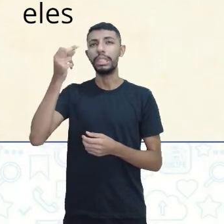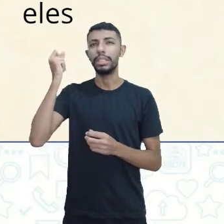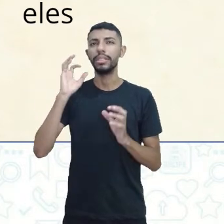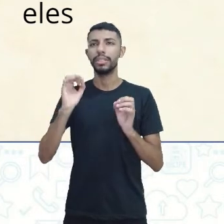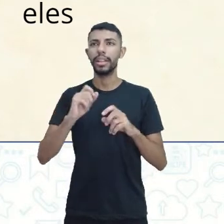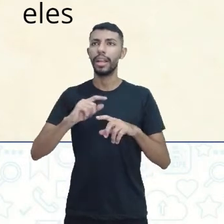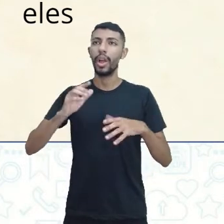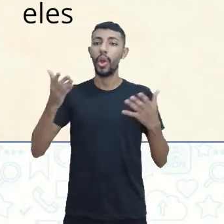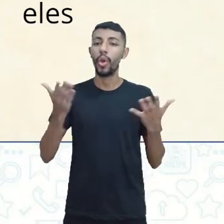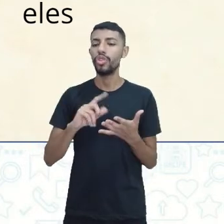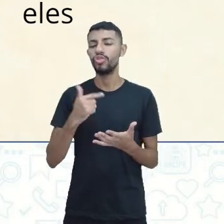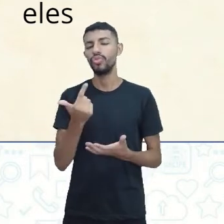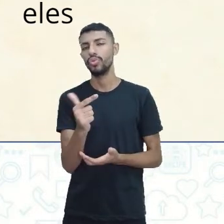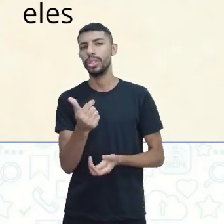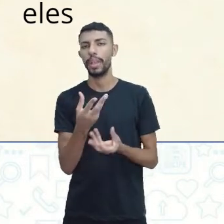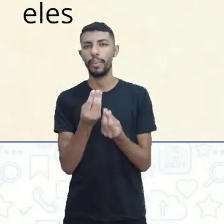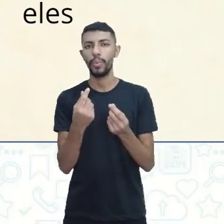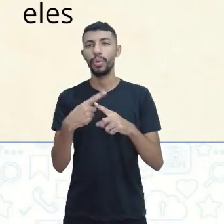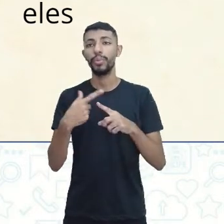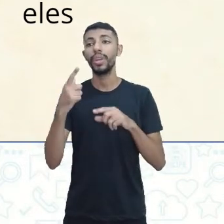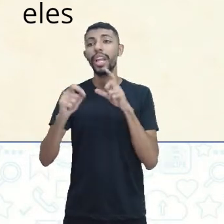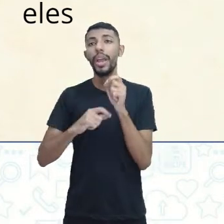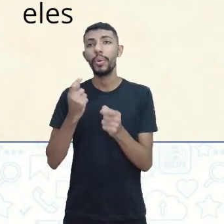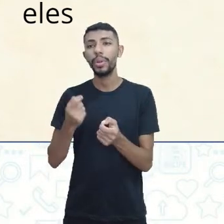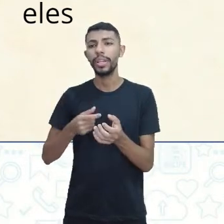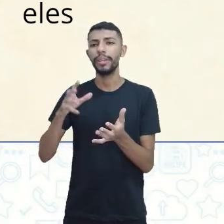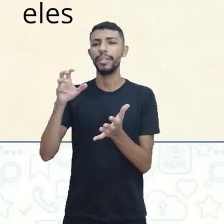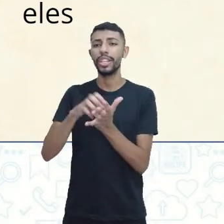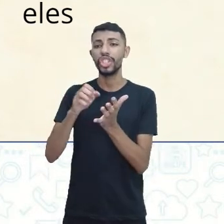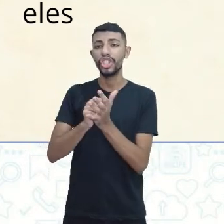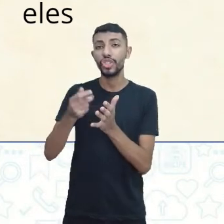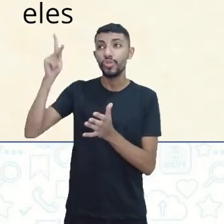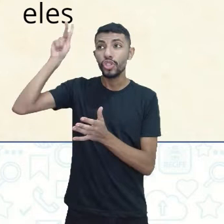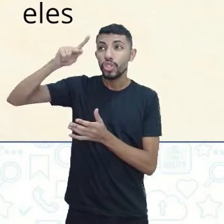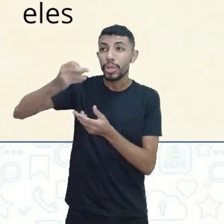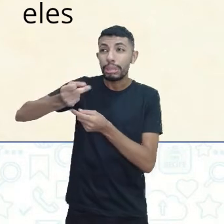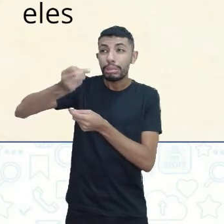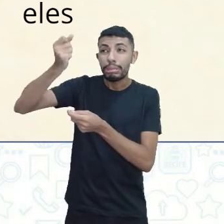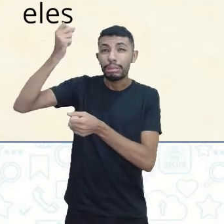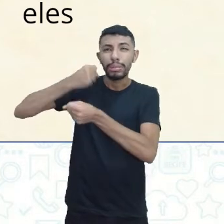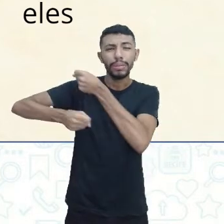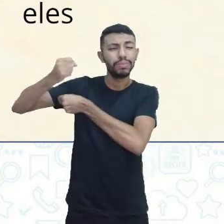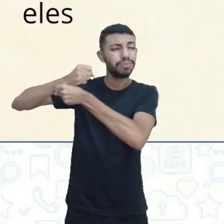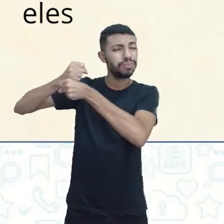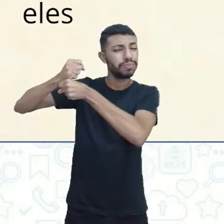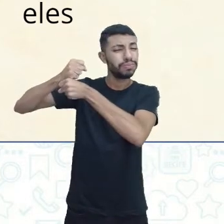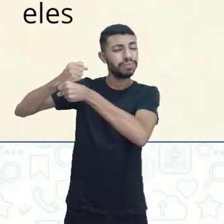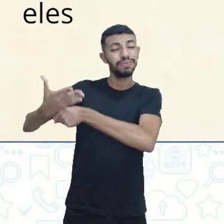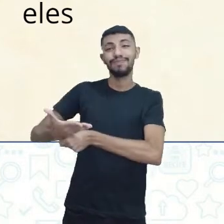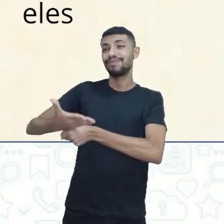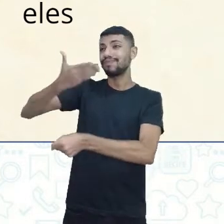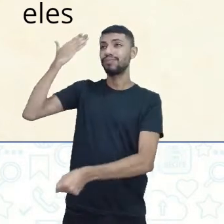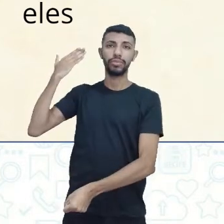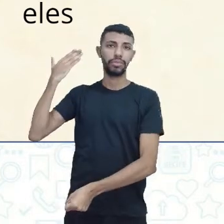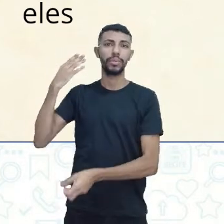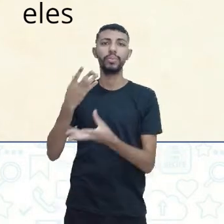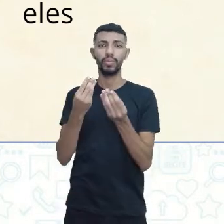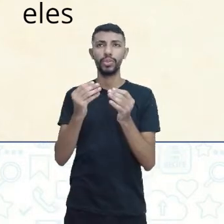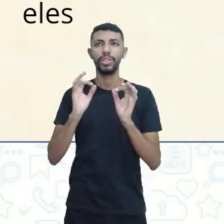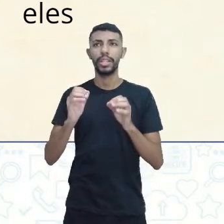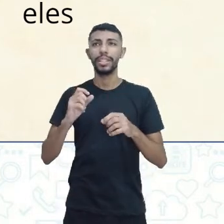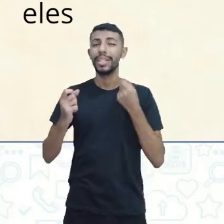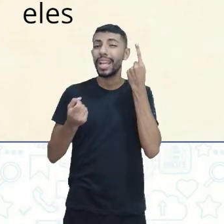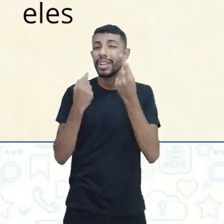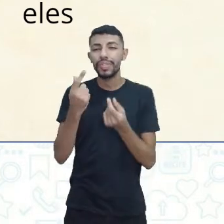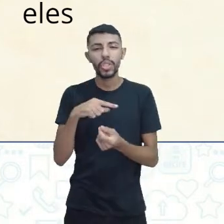são vestígios históricos de muitos e muitos e muitos e muitos anos atrás. E às vezes não se conseguiu preservar os